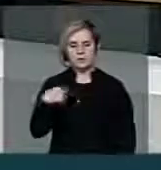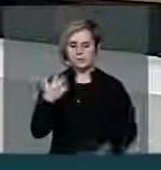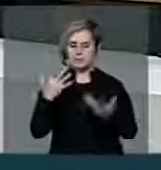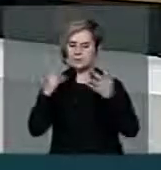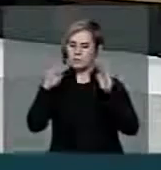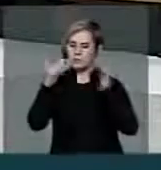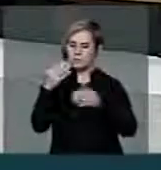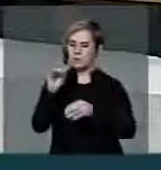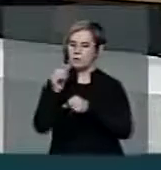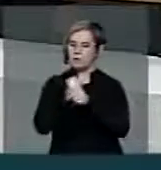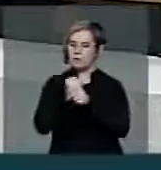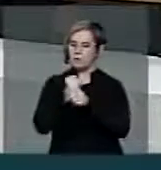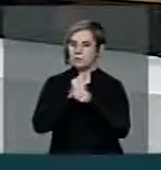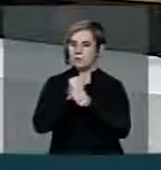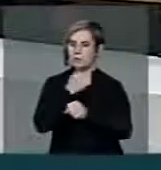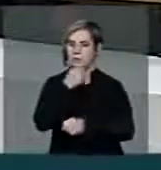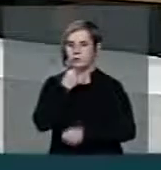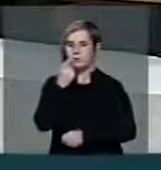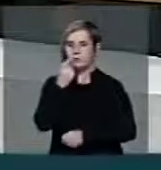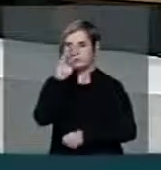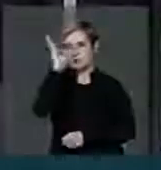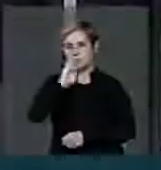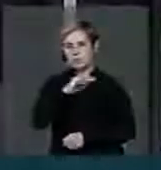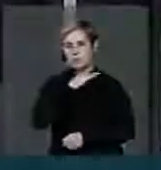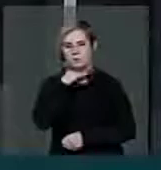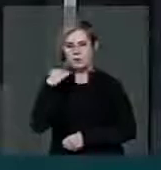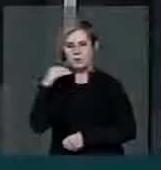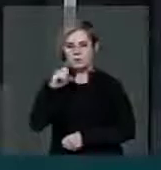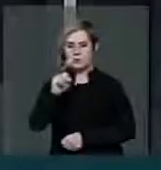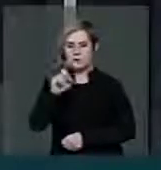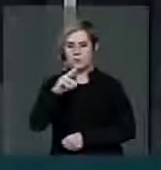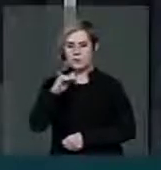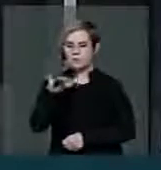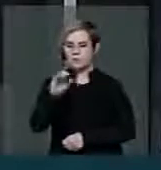anos da morte de um brasileiro extraordinário, Sérgio Vieira de Mello.